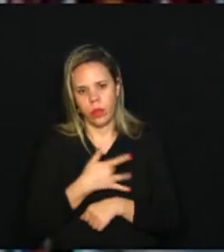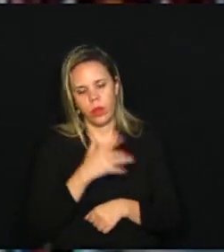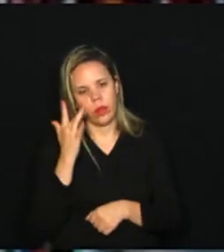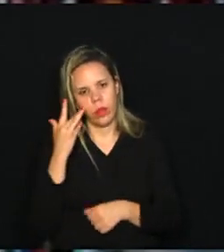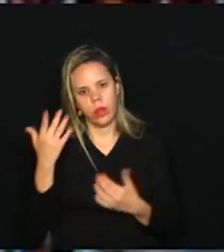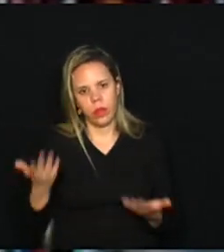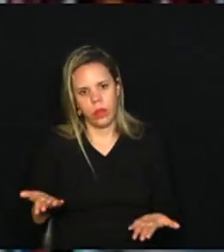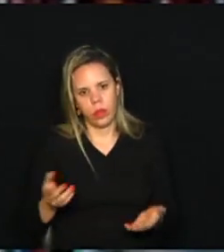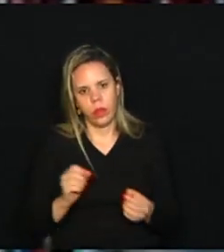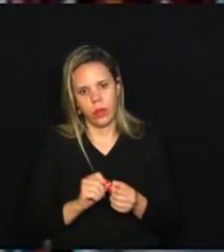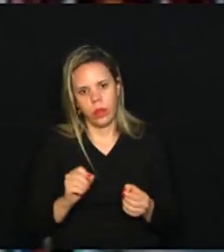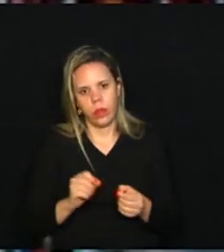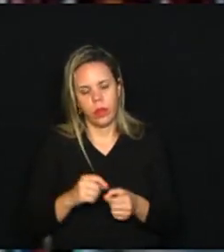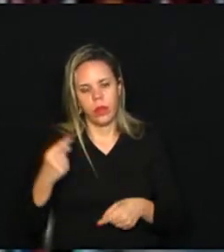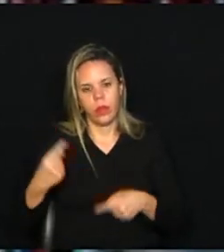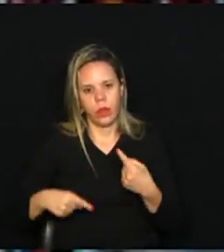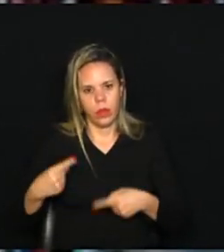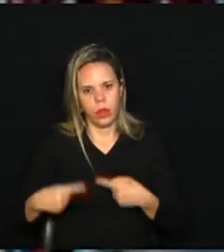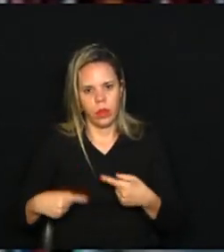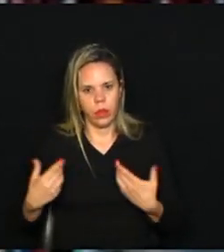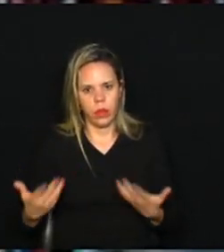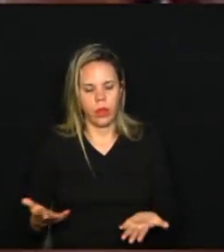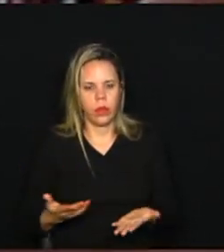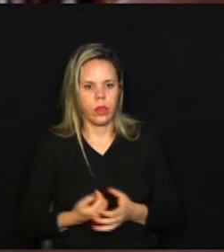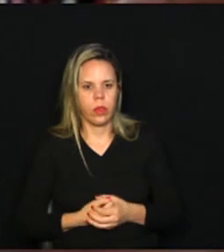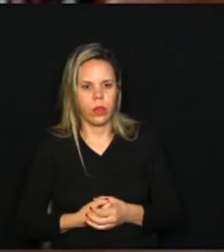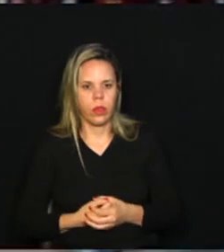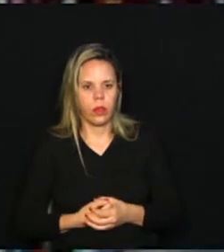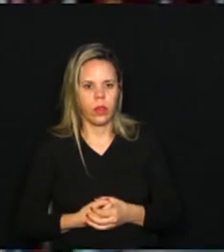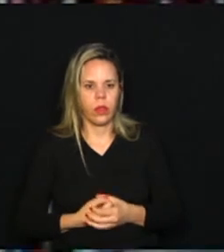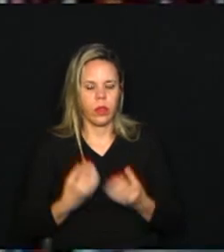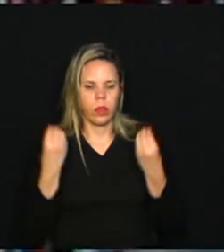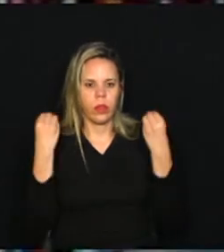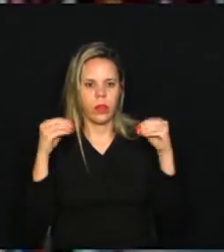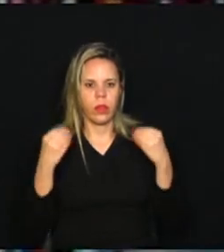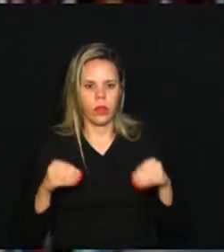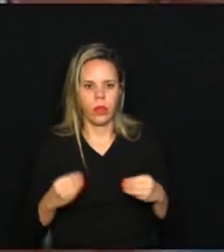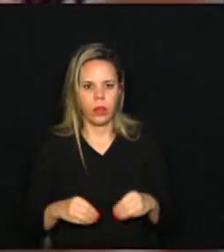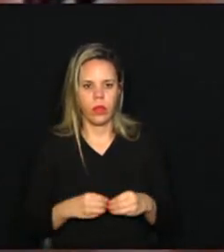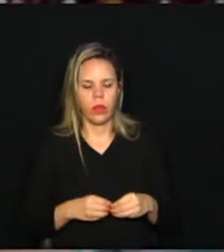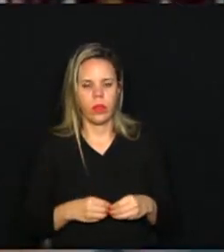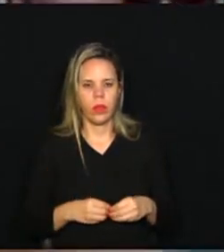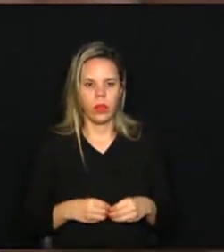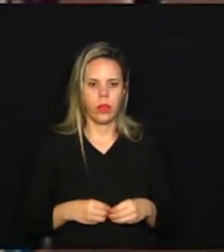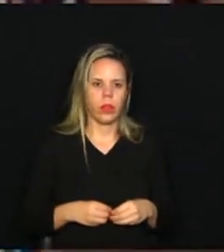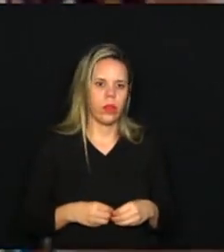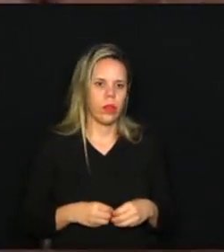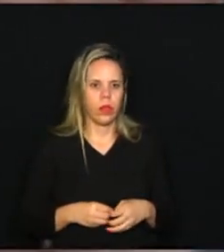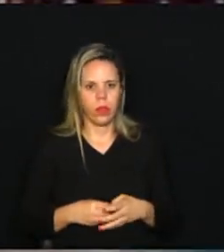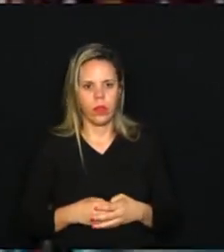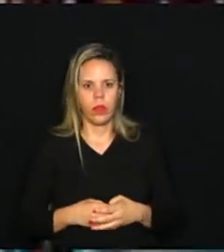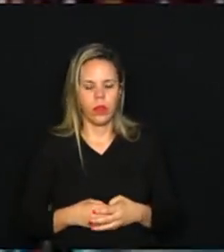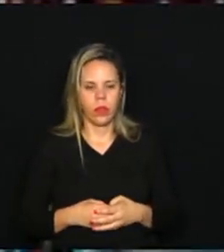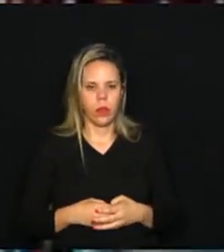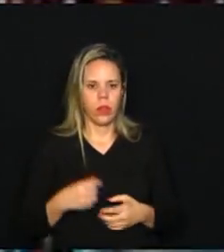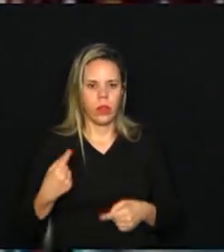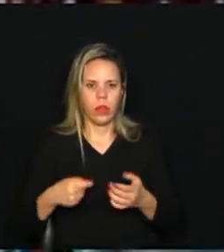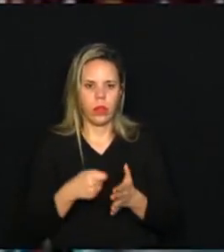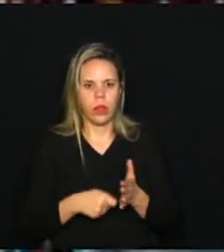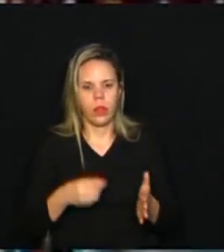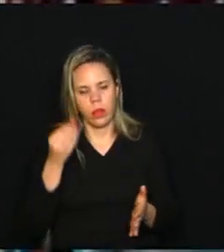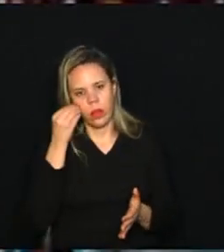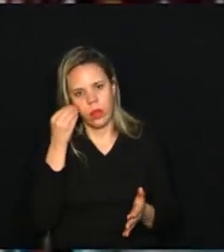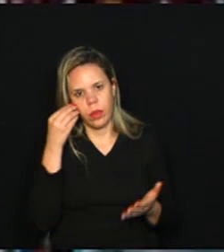a gente for fazer uma política da forma como foi colocada aqui, não é uma aleatoriedade, mas uma política de